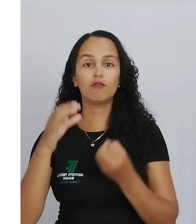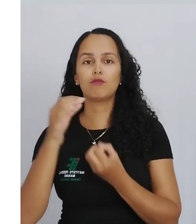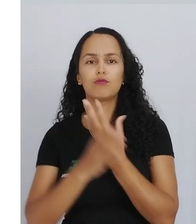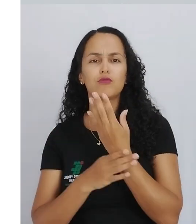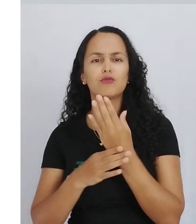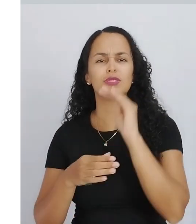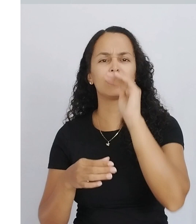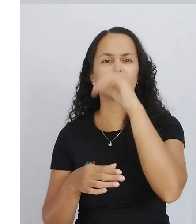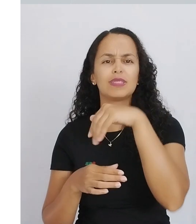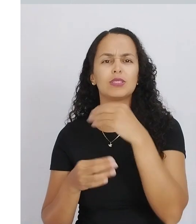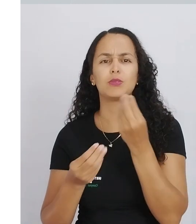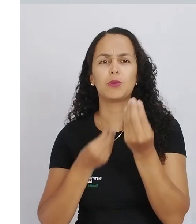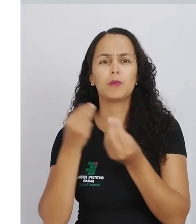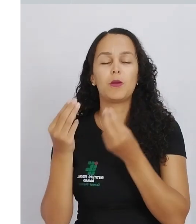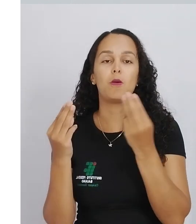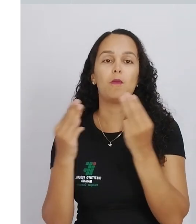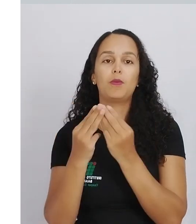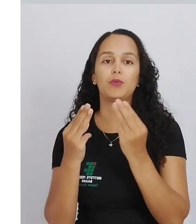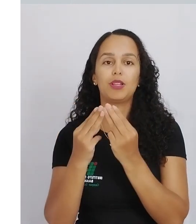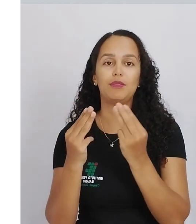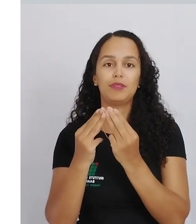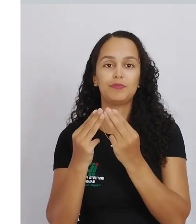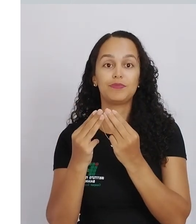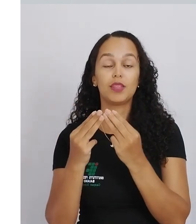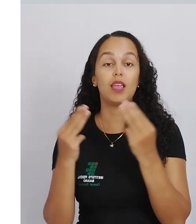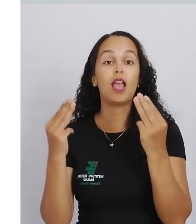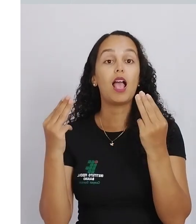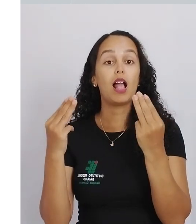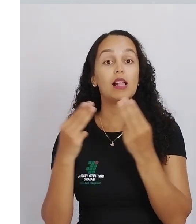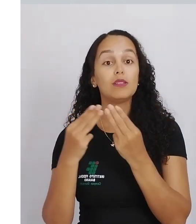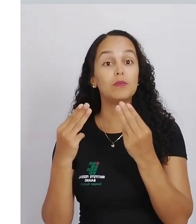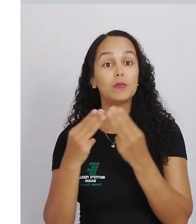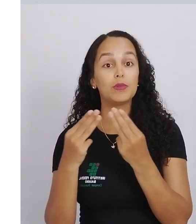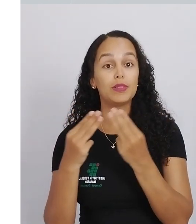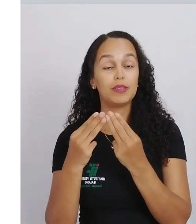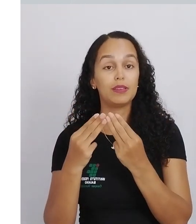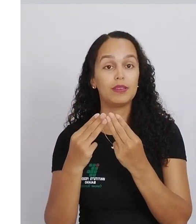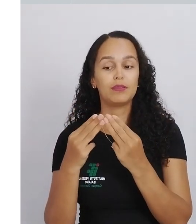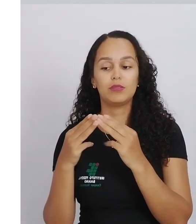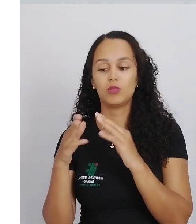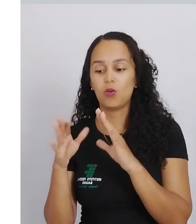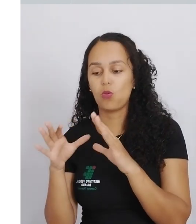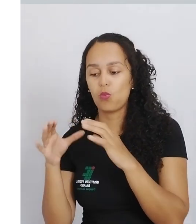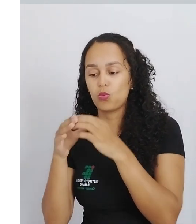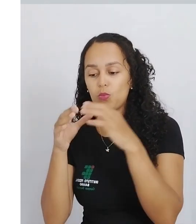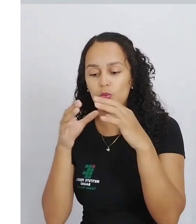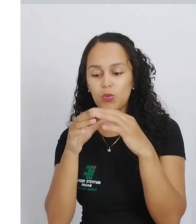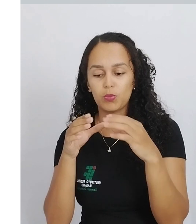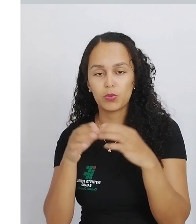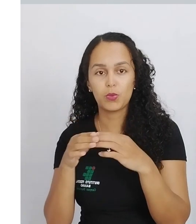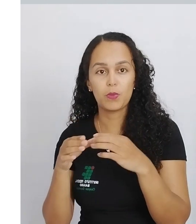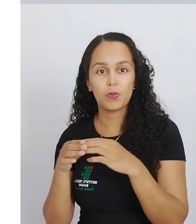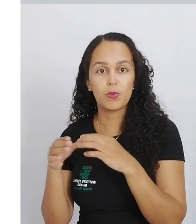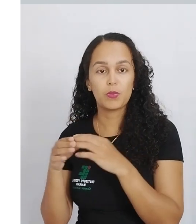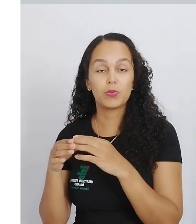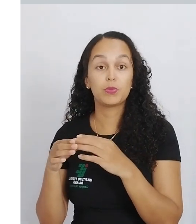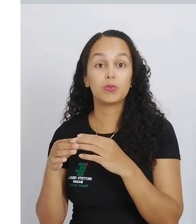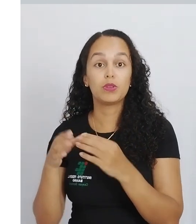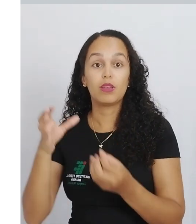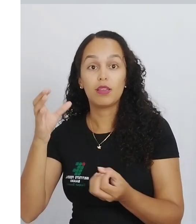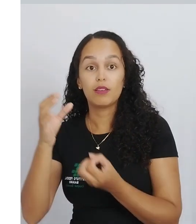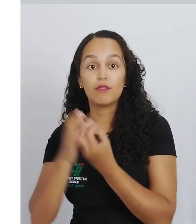formadas, a partir de moléculas. Essas moléculas, elas vão se agrupar e se reunir,